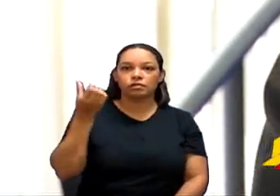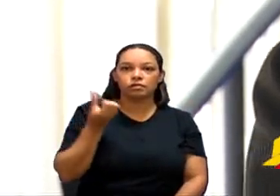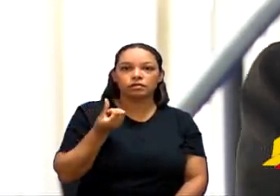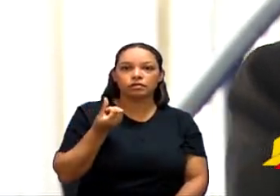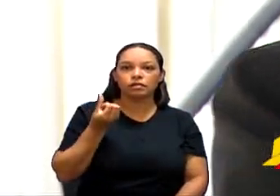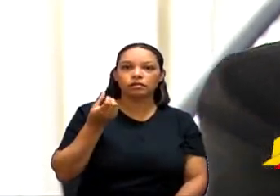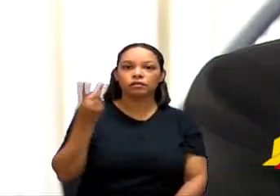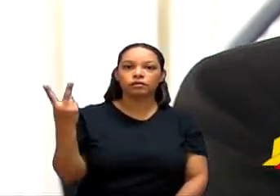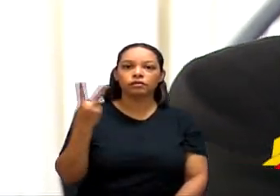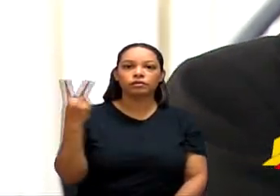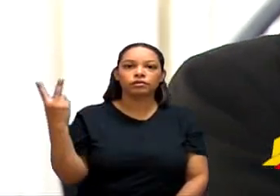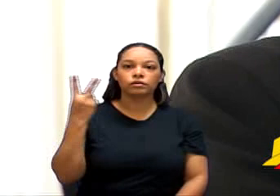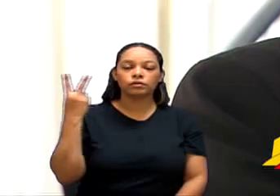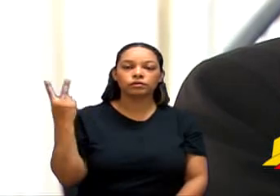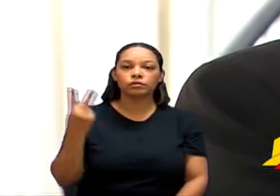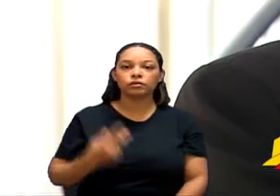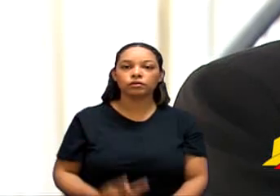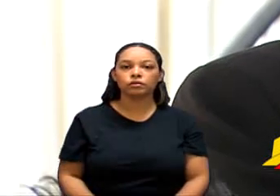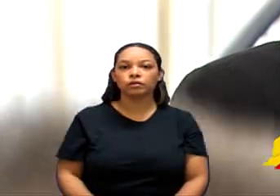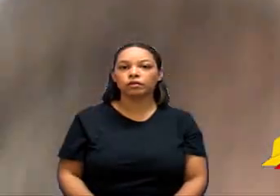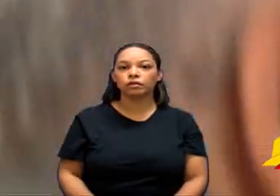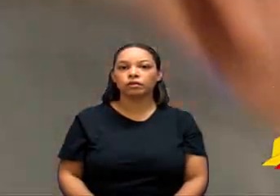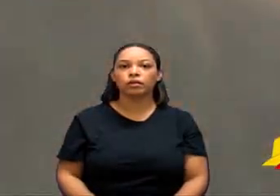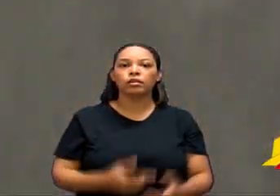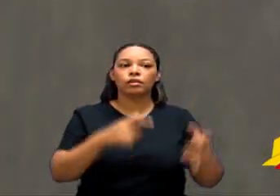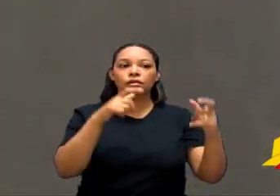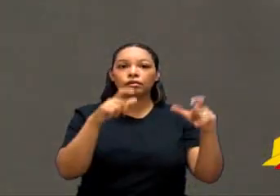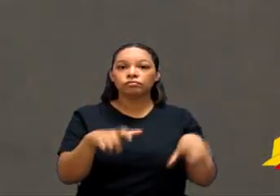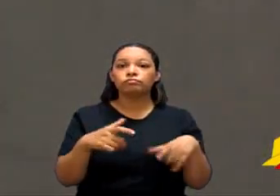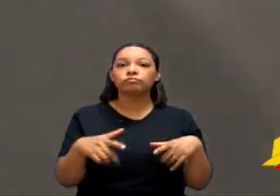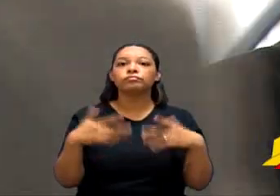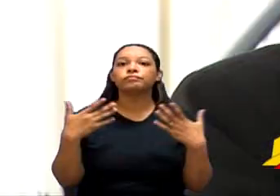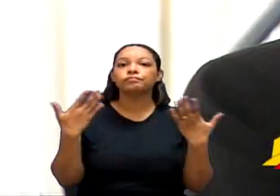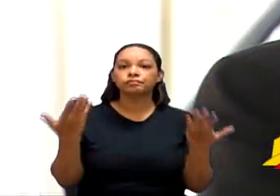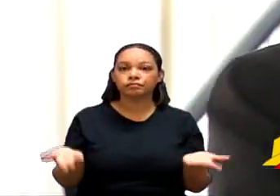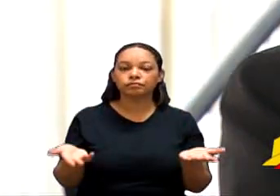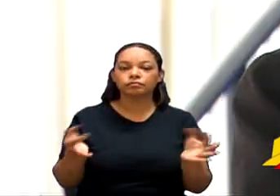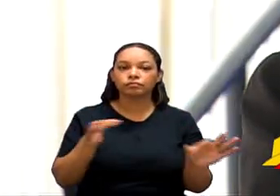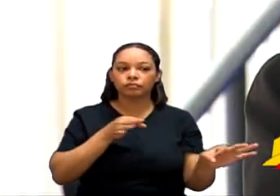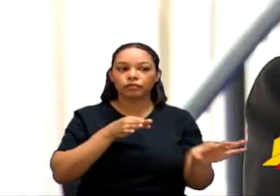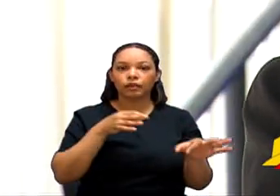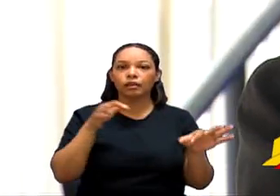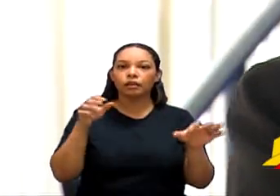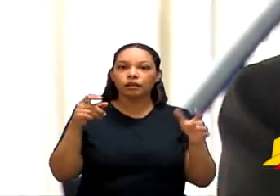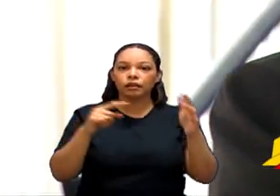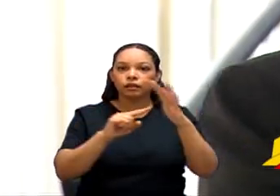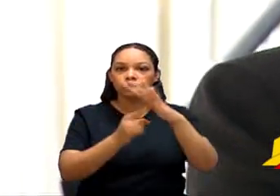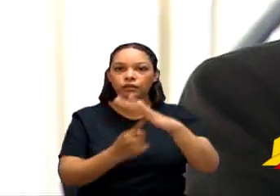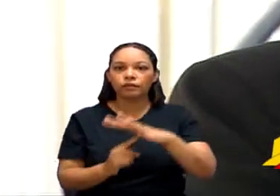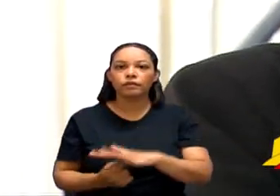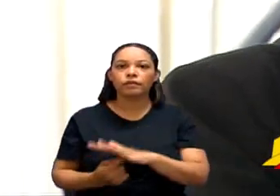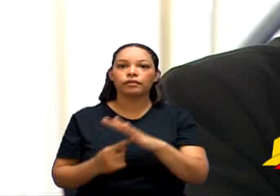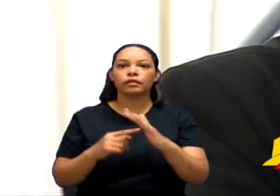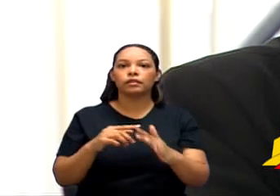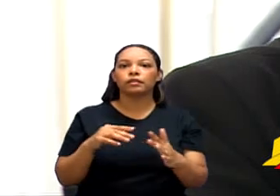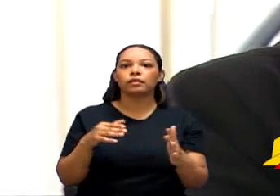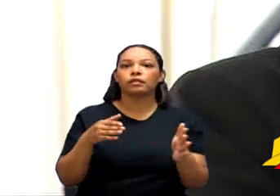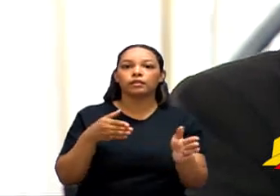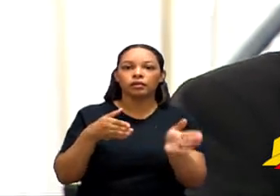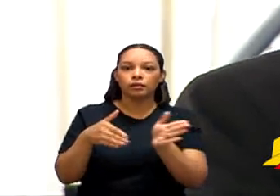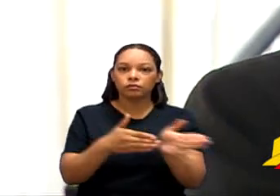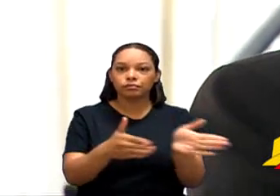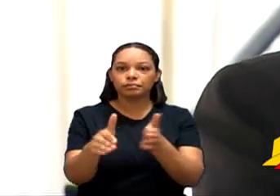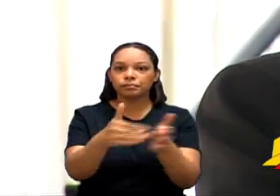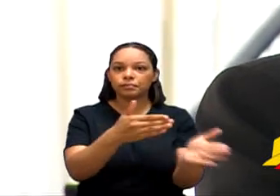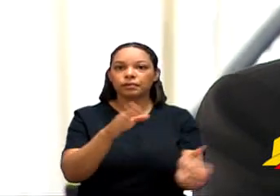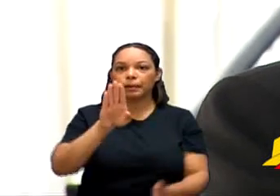116-2022, onde estabelece para que conste no calendário oficial da cidade a Feira do Beco do Inferno. Só que eu gostaria